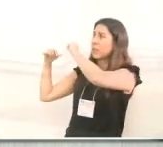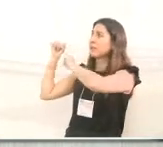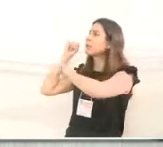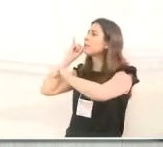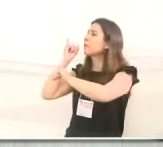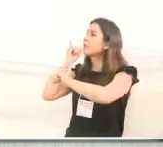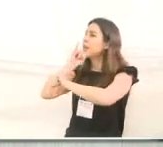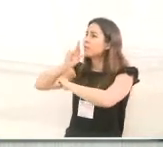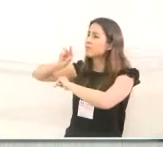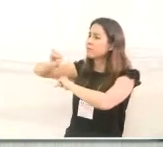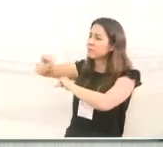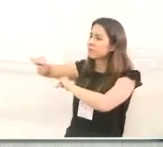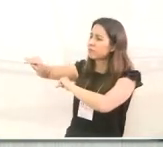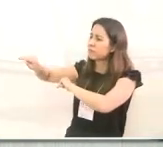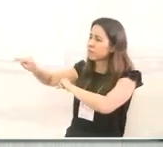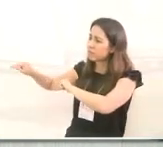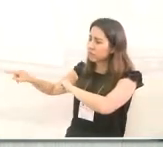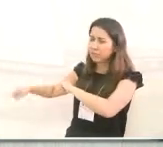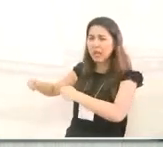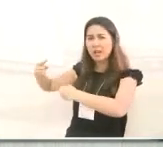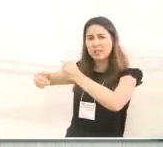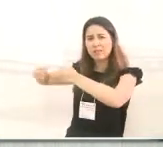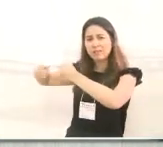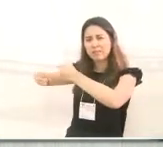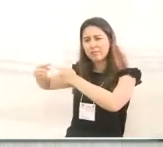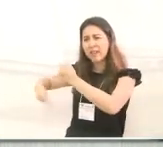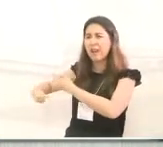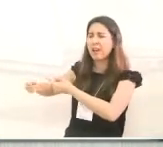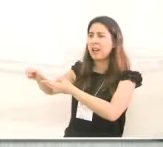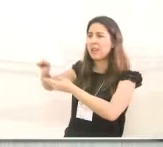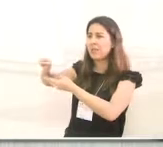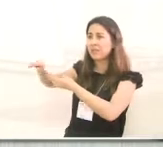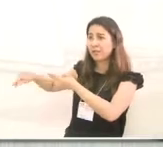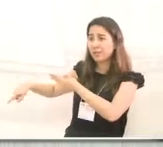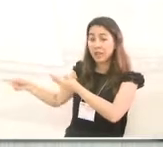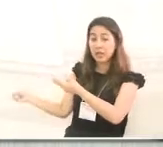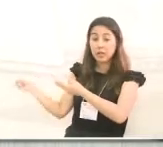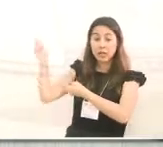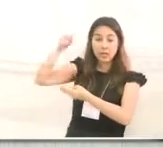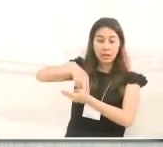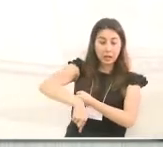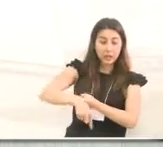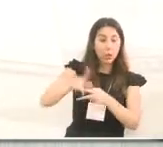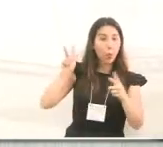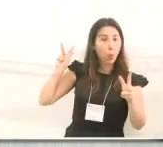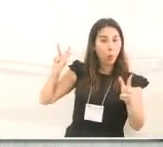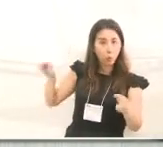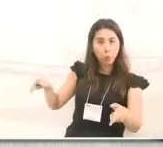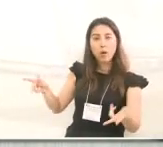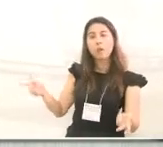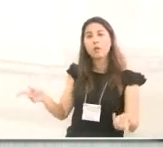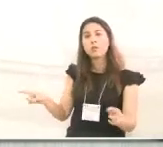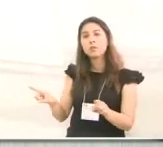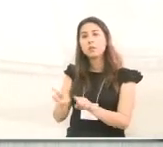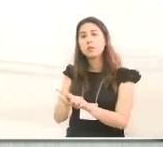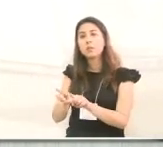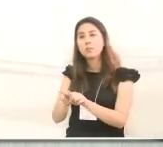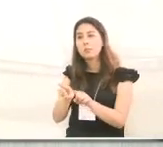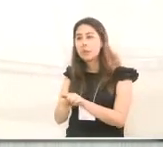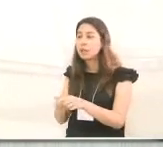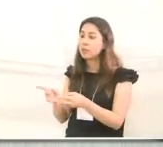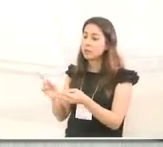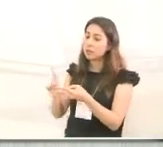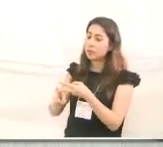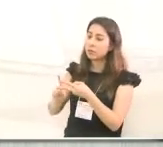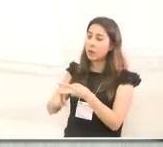na competição na rivalidade entre os dois ciclos e na influência e desnecessário enumerar aqui